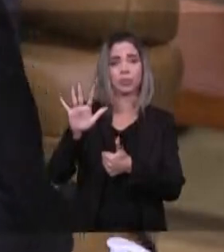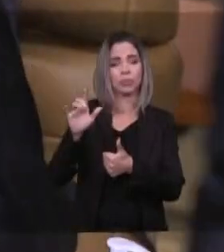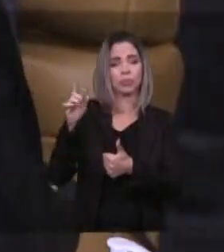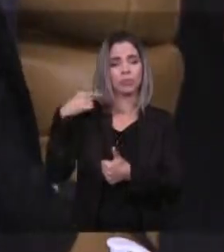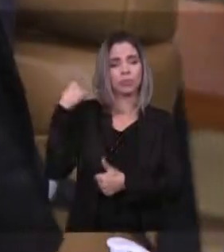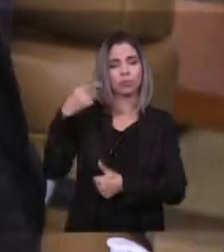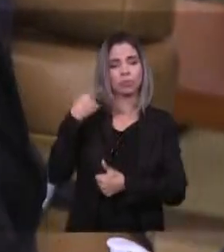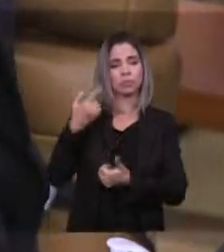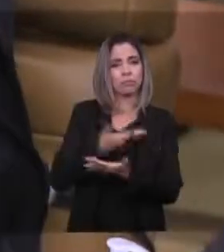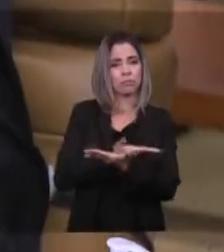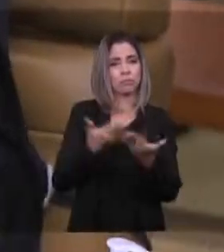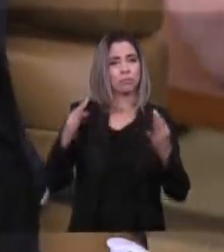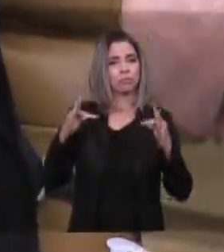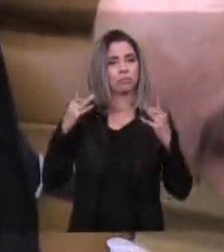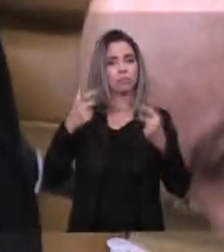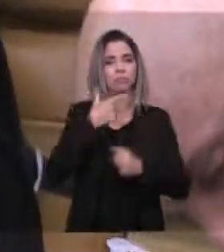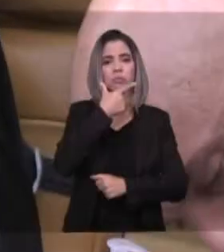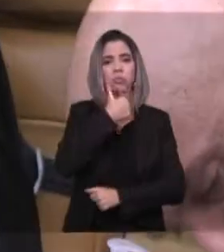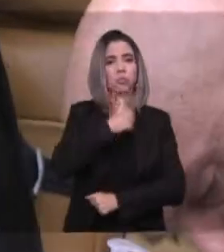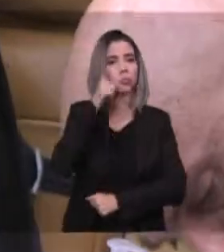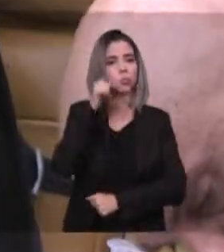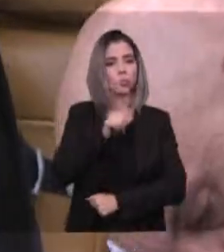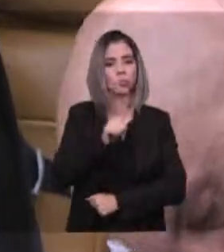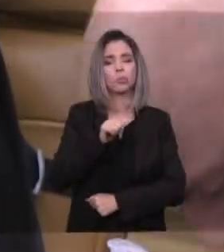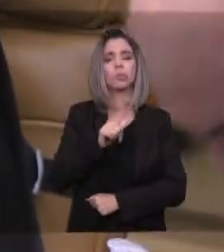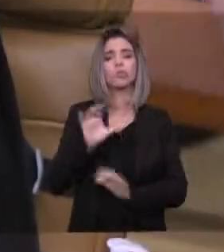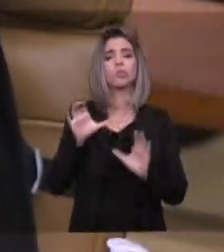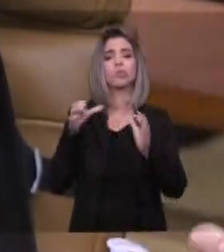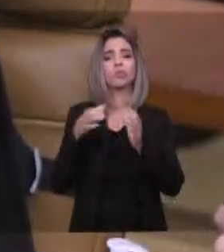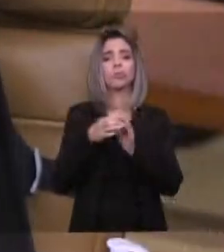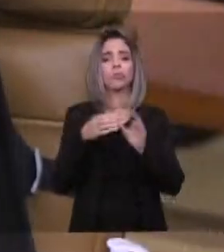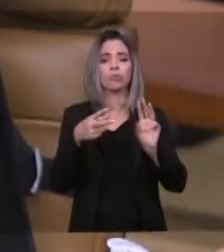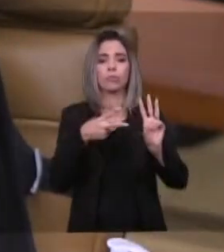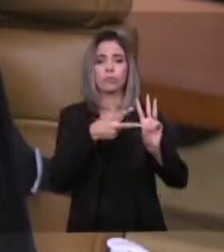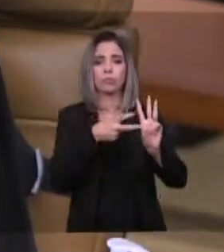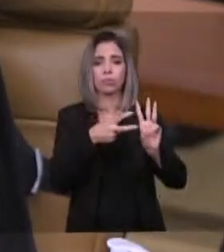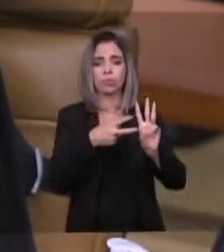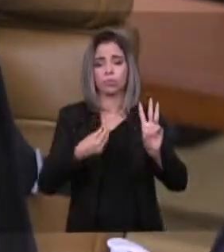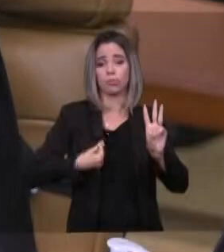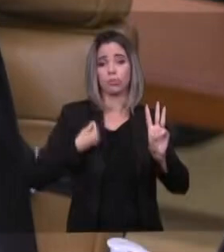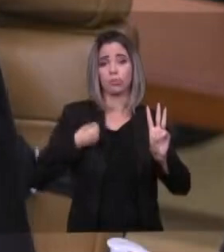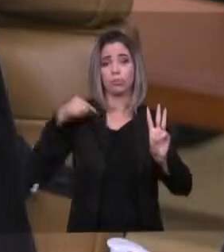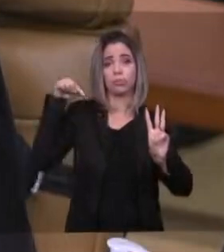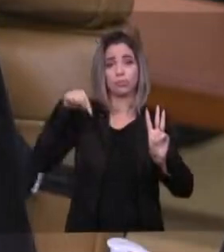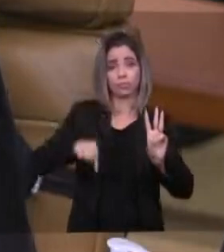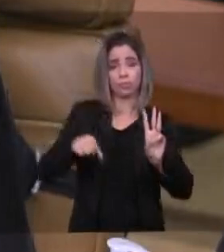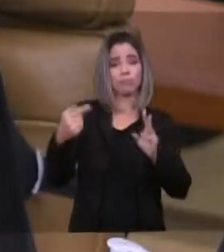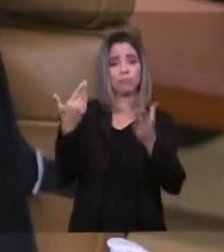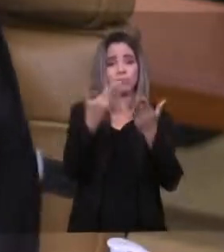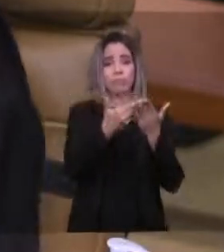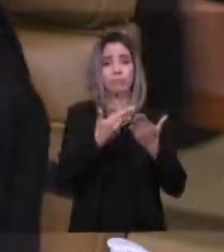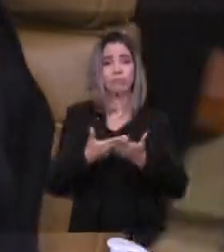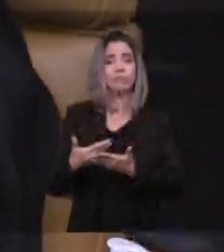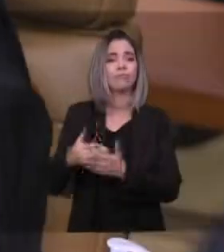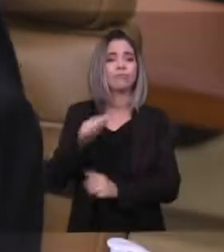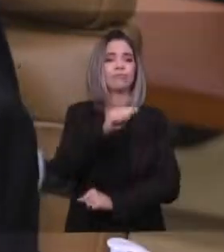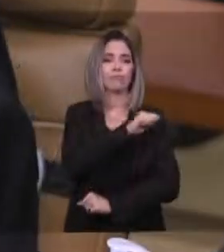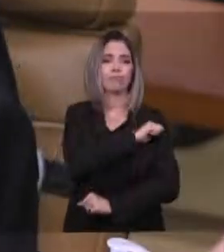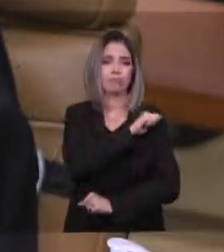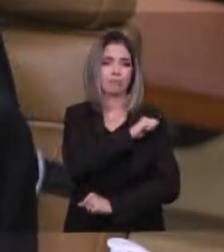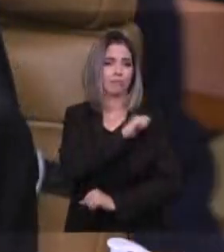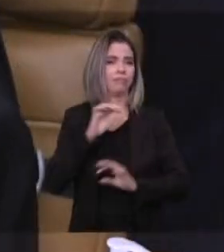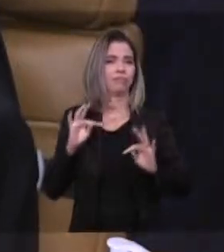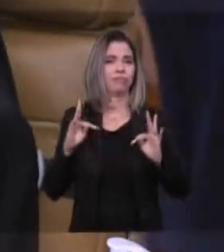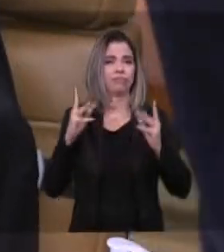STF. Advogados e advogadas, comunidade indígena aqui presente, estudantes